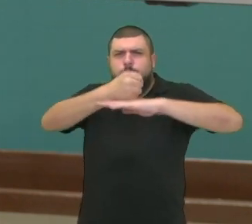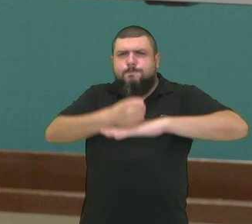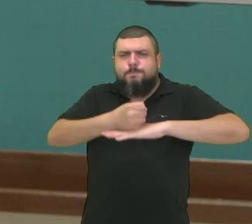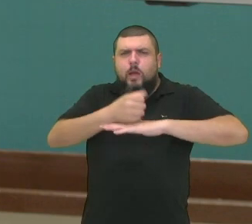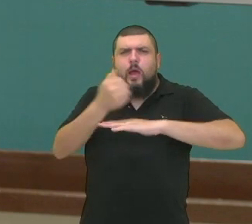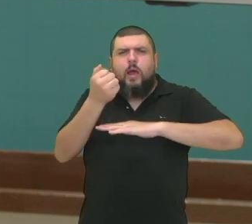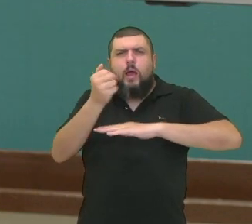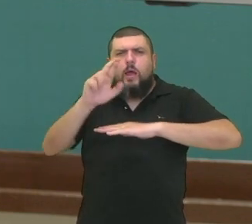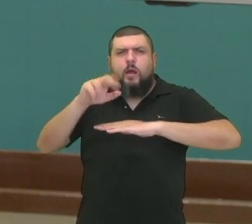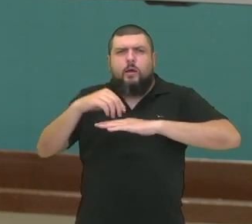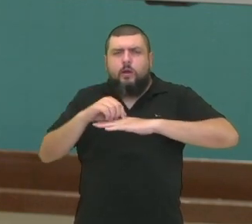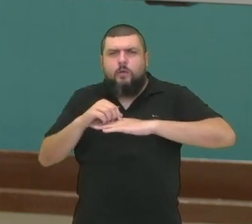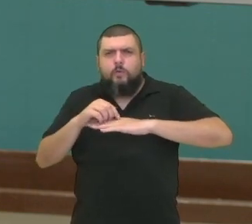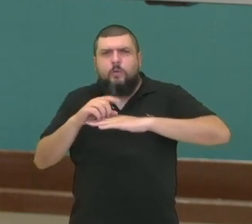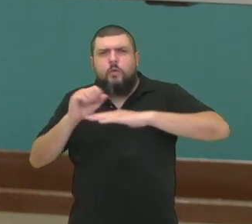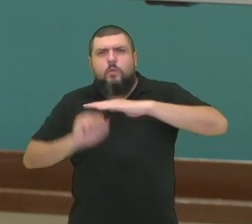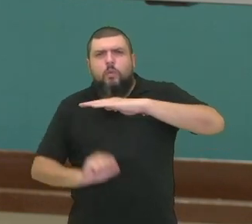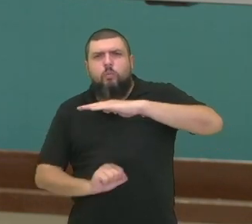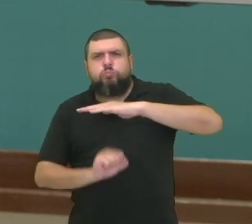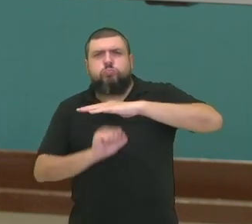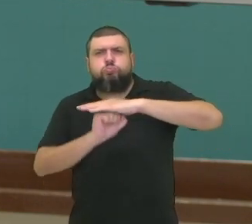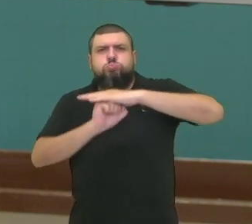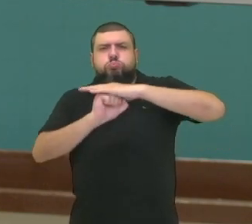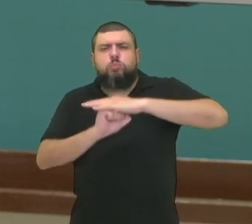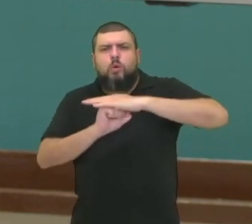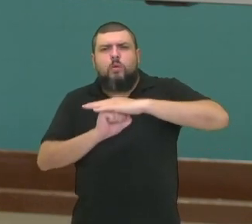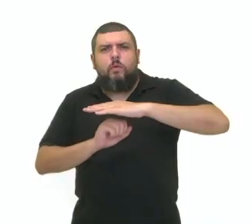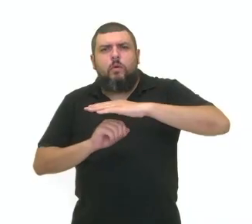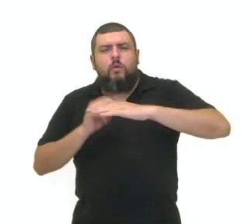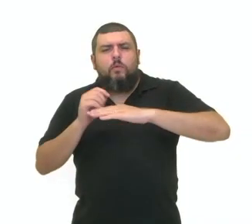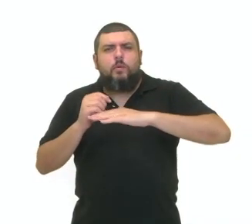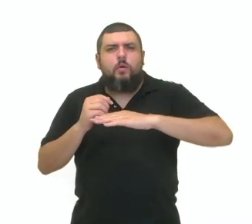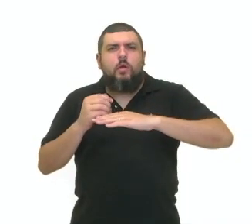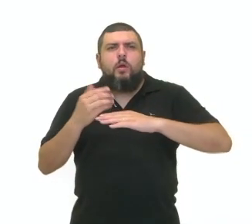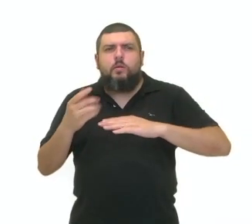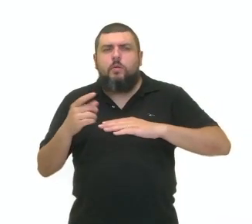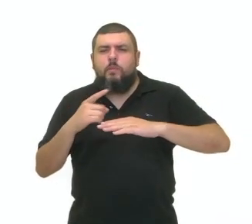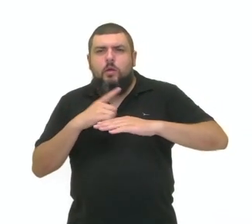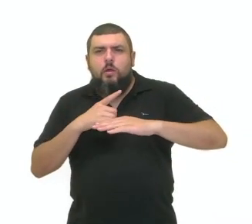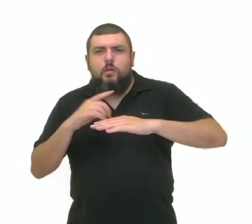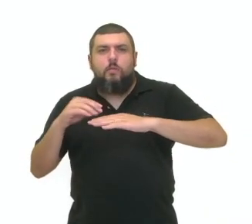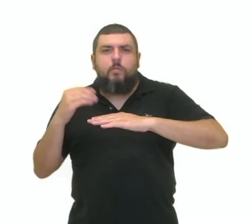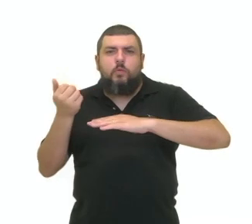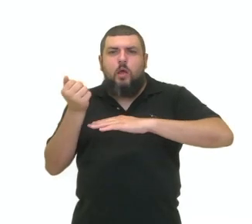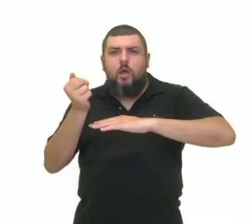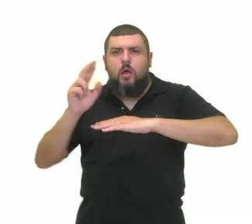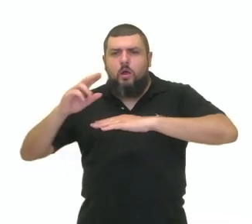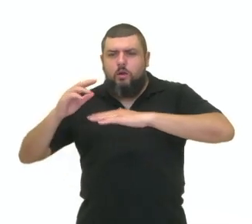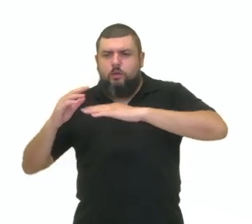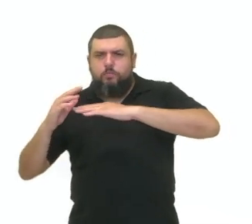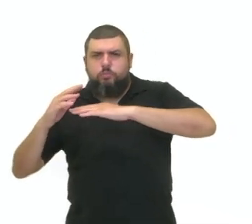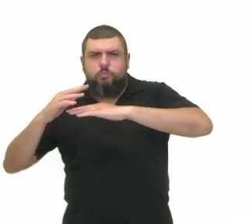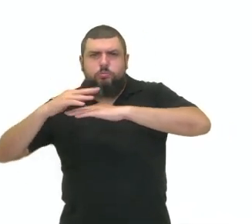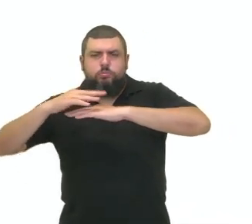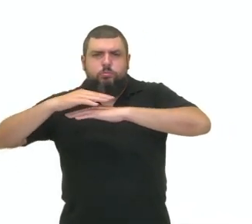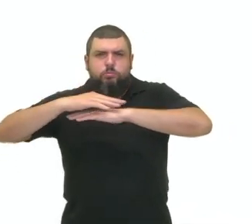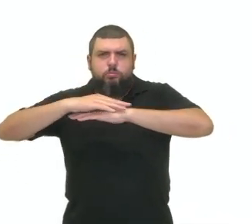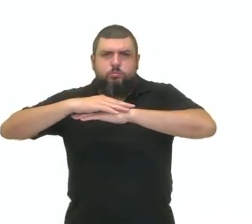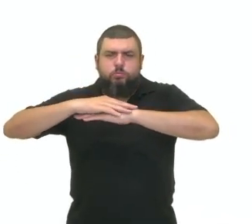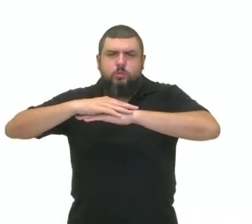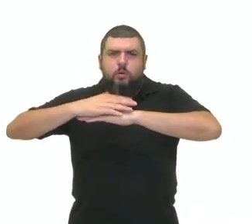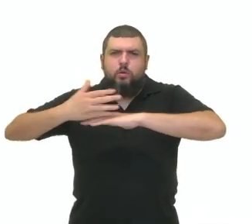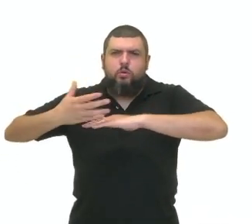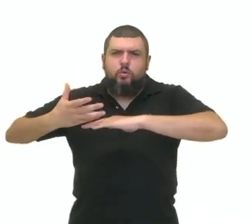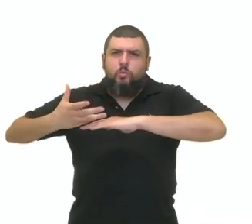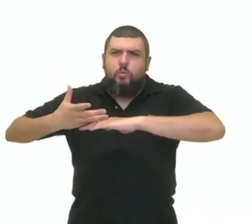pelas asas, né, para exatamente se manter no ar. Então vai entrar uma parte de ar que vai ter maior velocidade por cima da